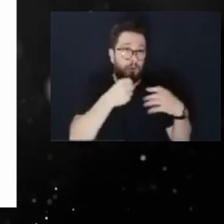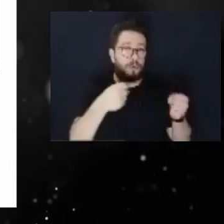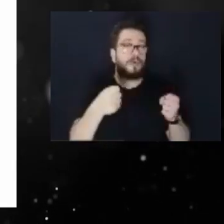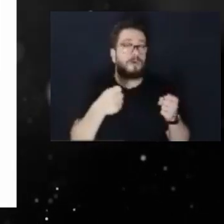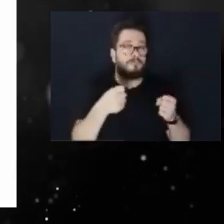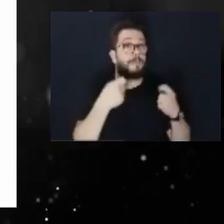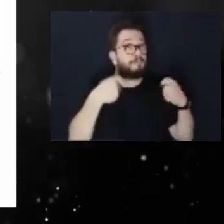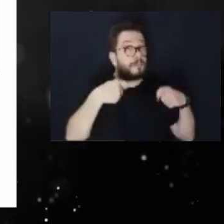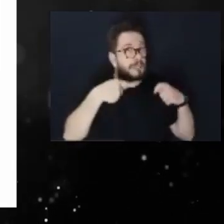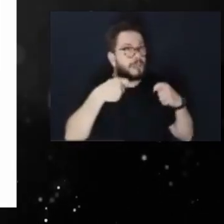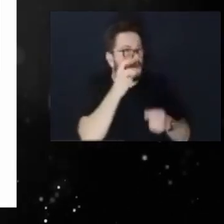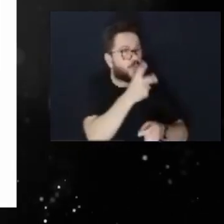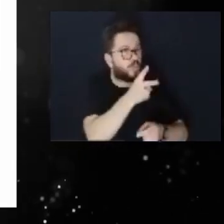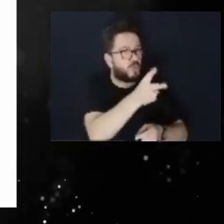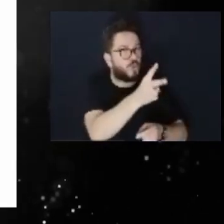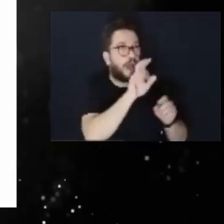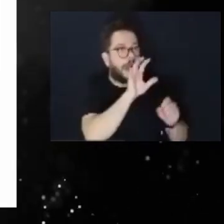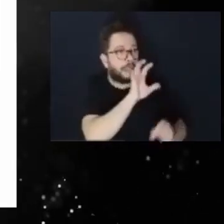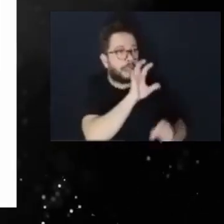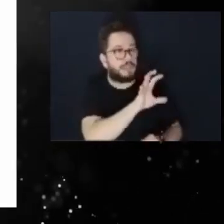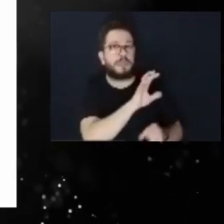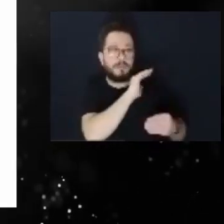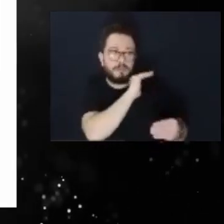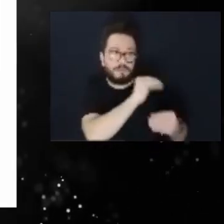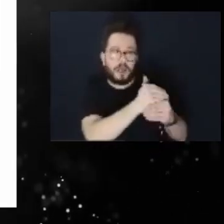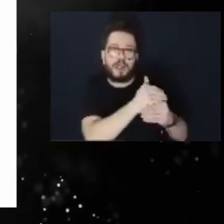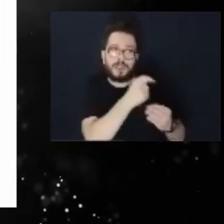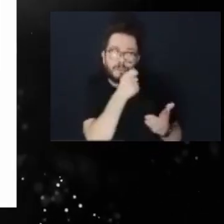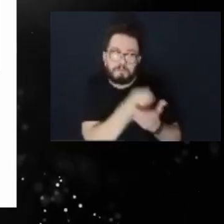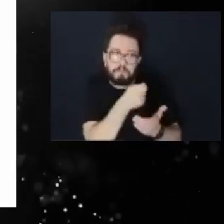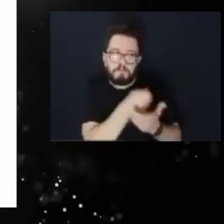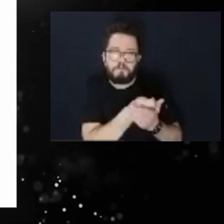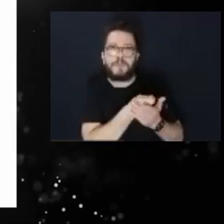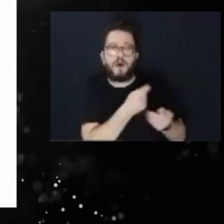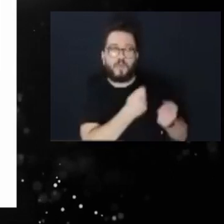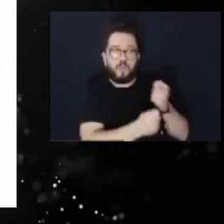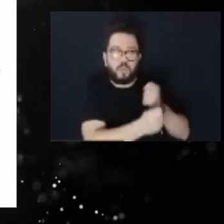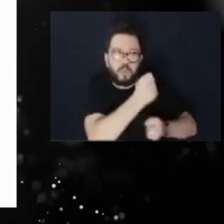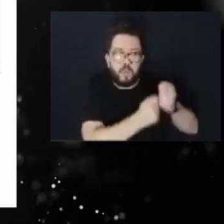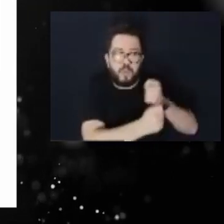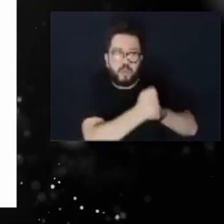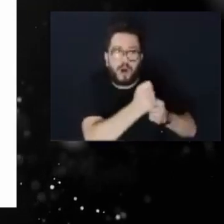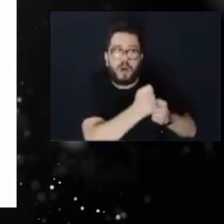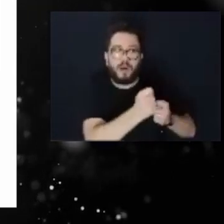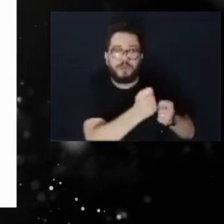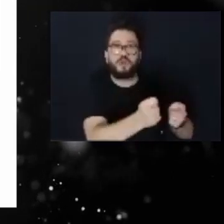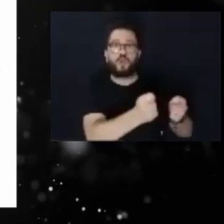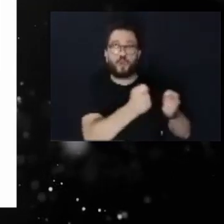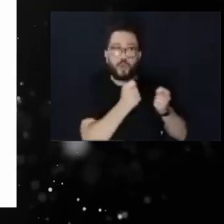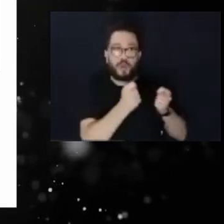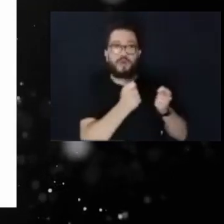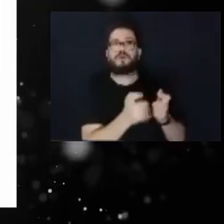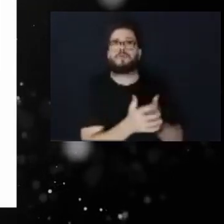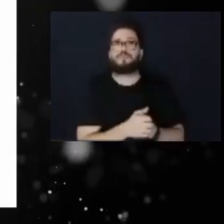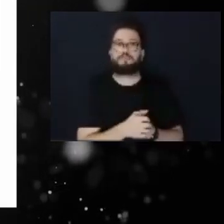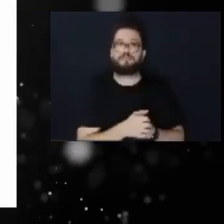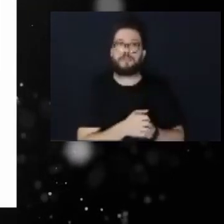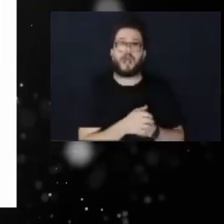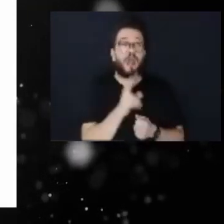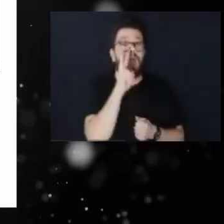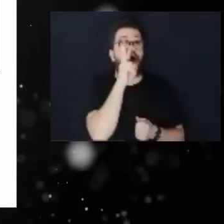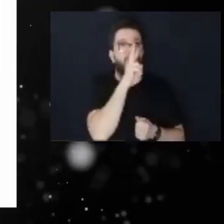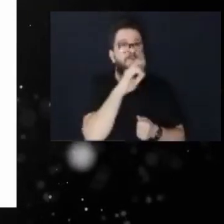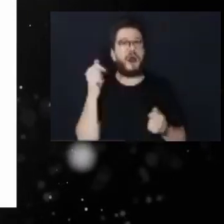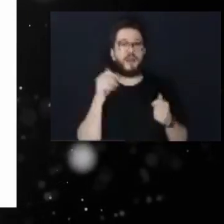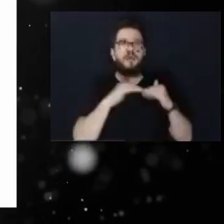E fica nítido aqui que houve queda do número de óbitos, né? Deve atingir uma situação de